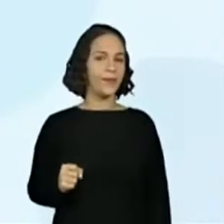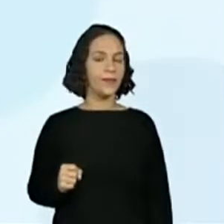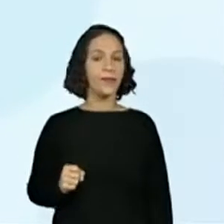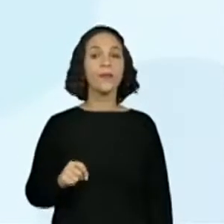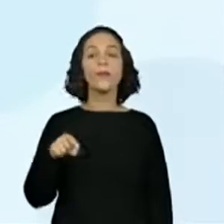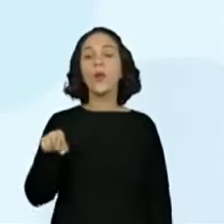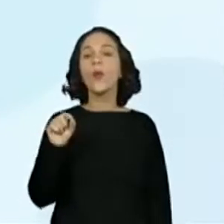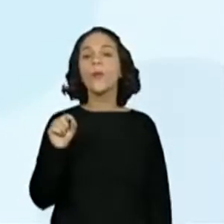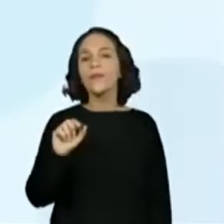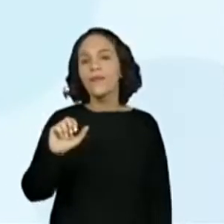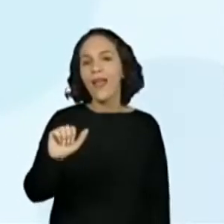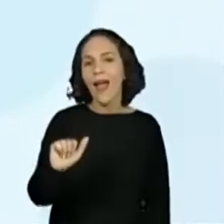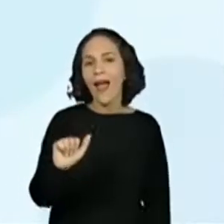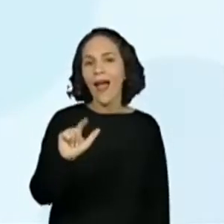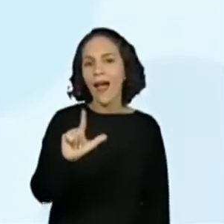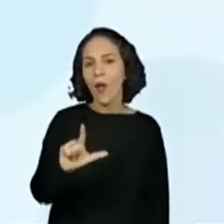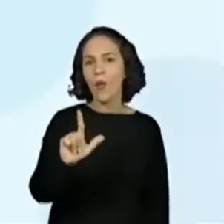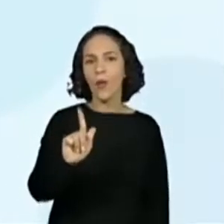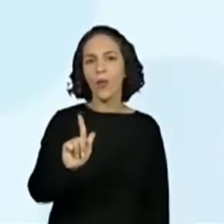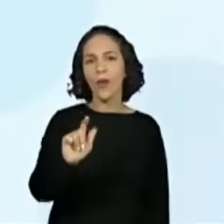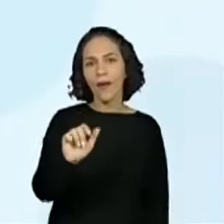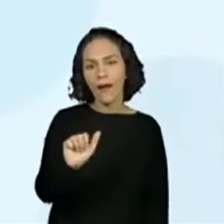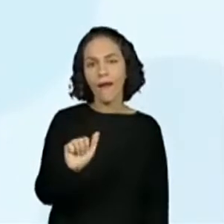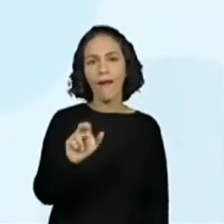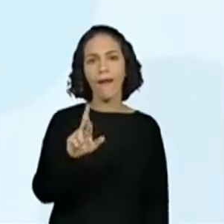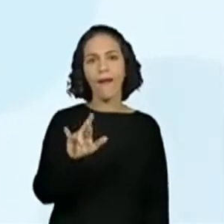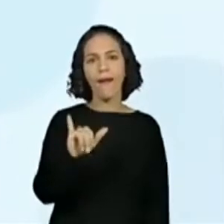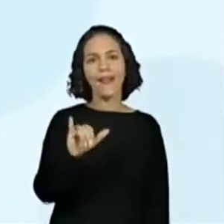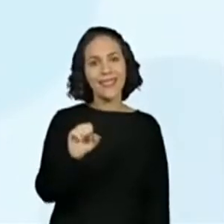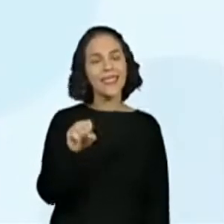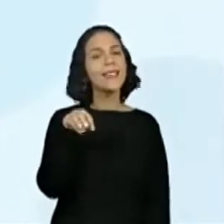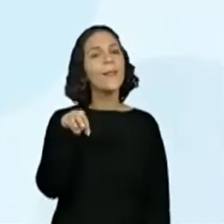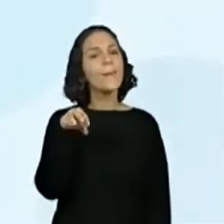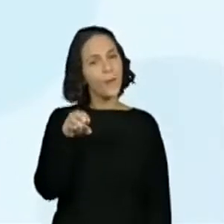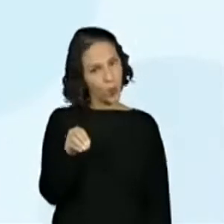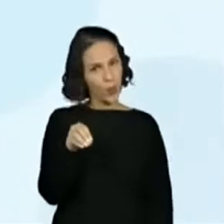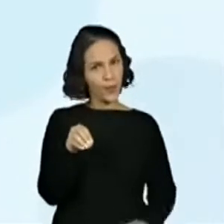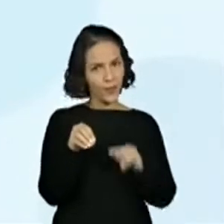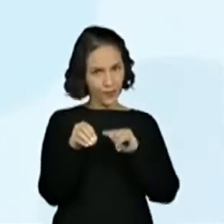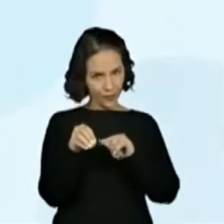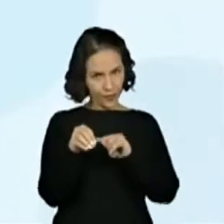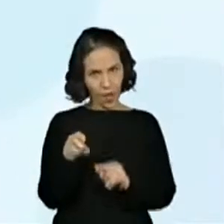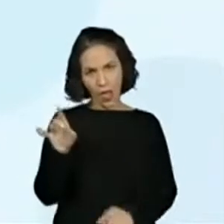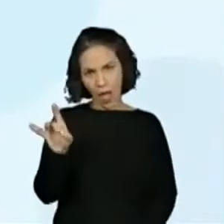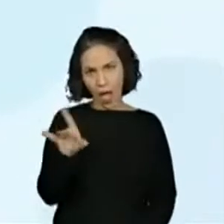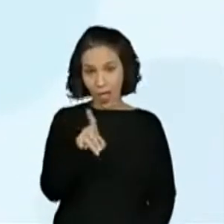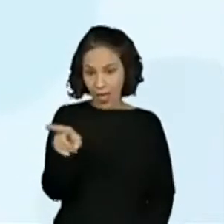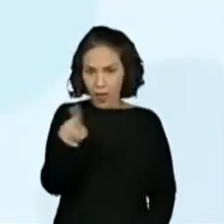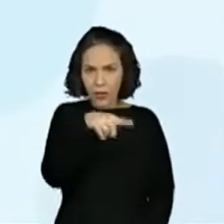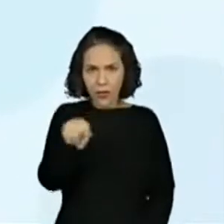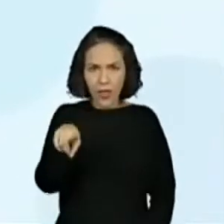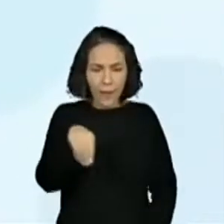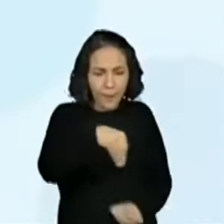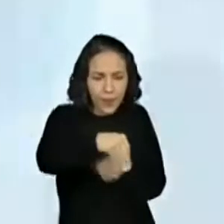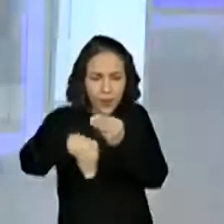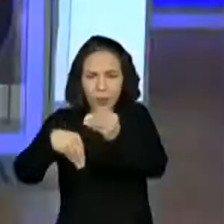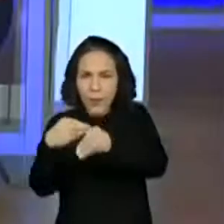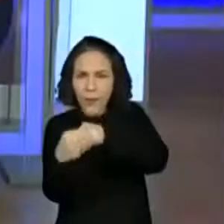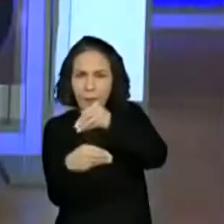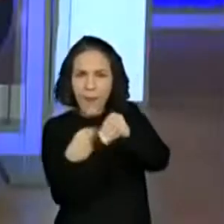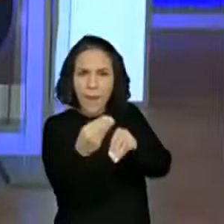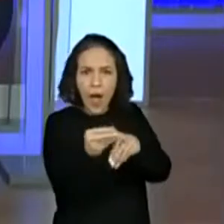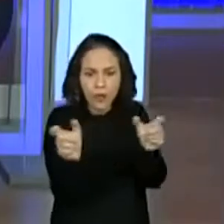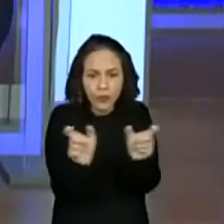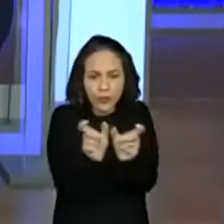são todos os algarismos do nosso sistema de numeração decimal. E a partir desses números aqui, nós podemos